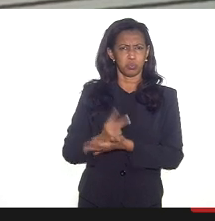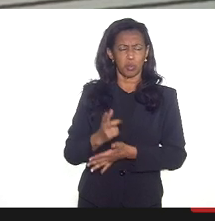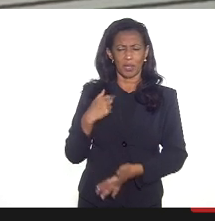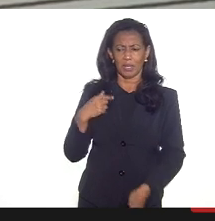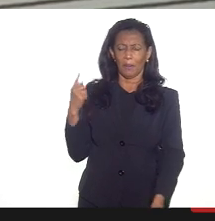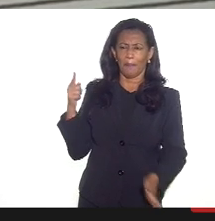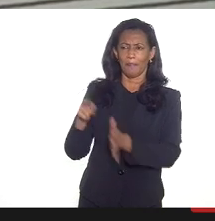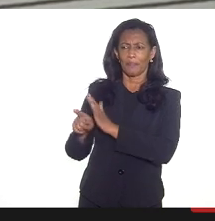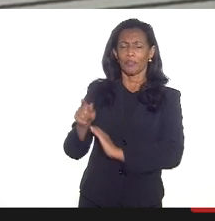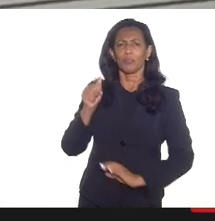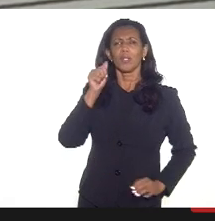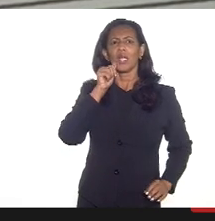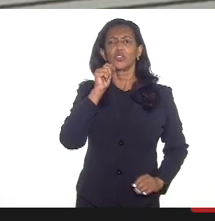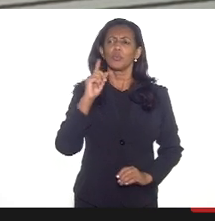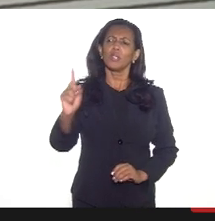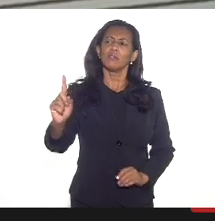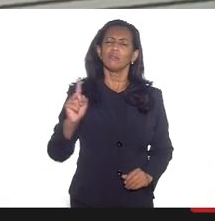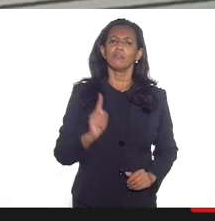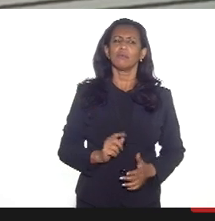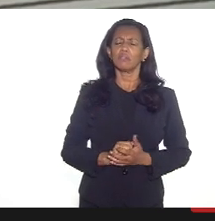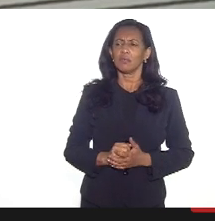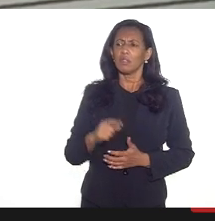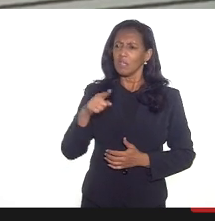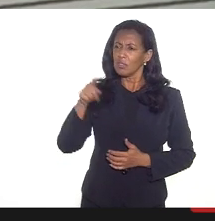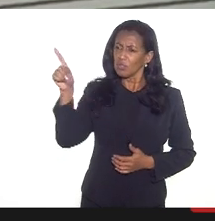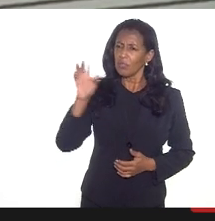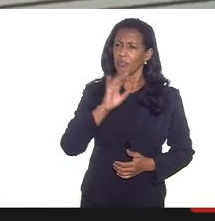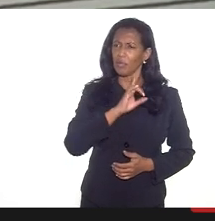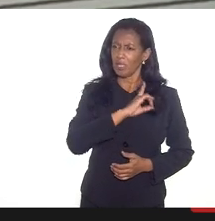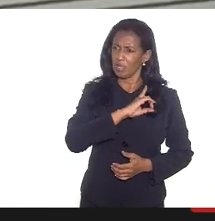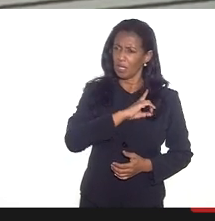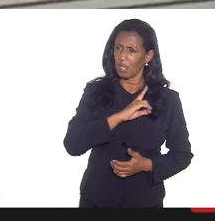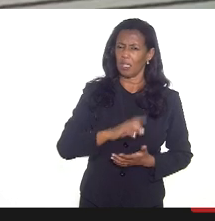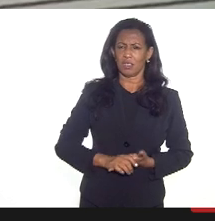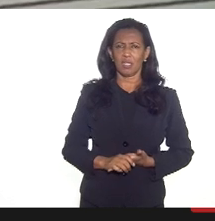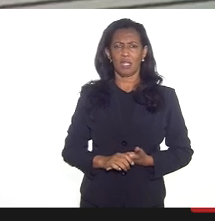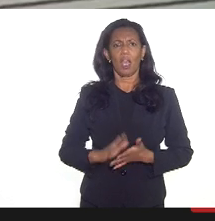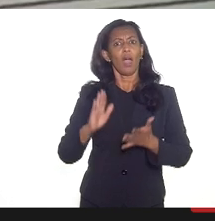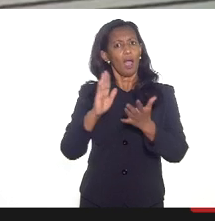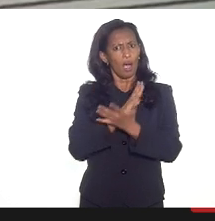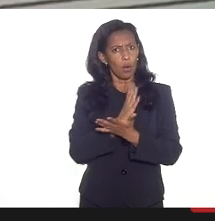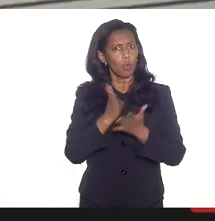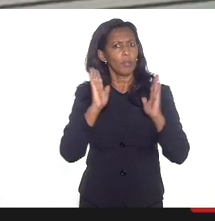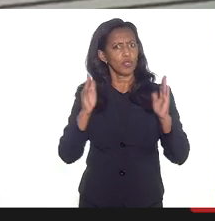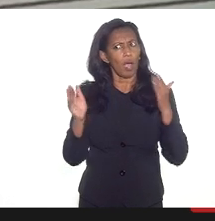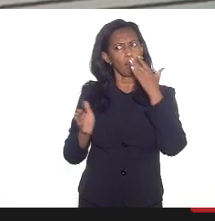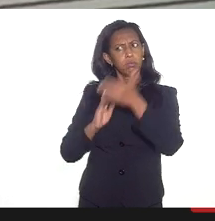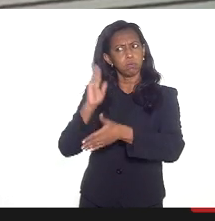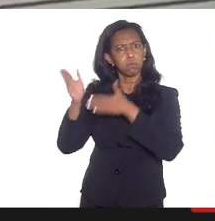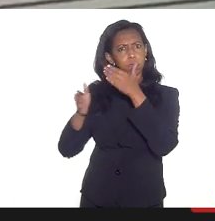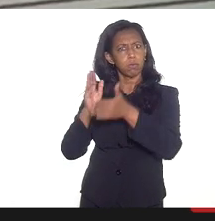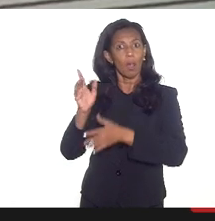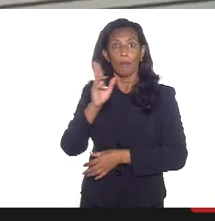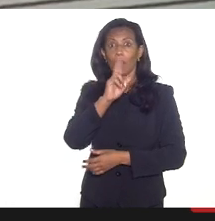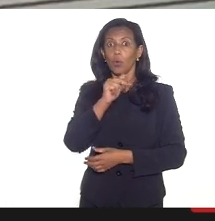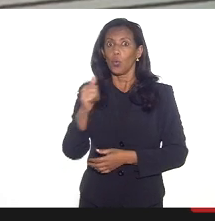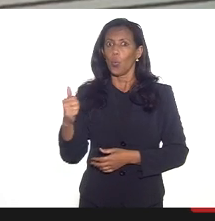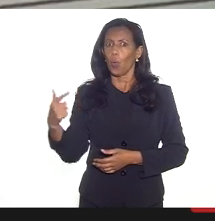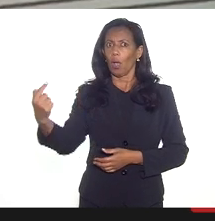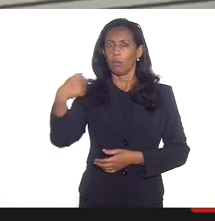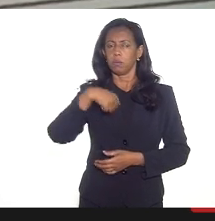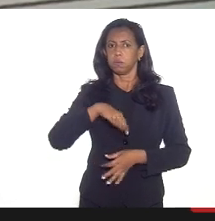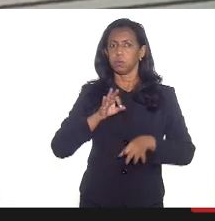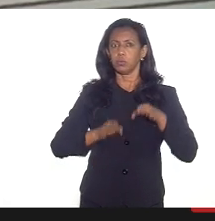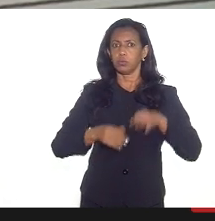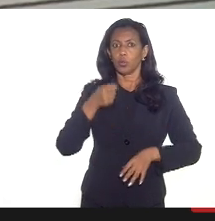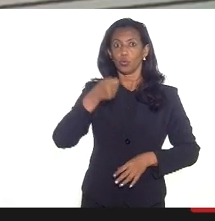aquelas mulheres, quando elas vinham, a senhora já foi à delegacia antes? Algumas já tinham ido algumas vezes, mas nunca tinham vindo ao fórum, nunca tinham visto a